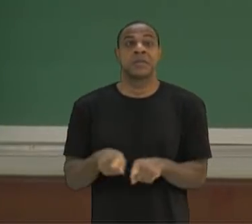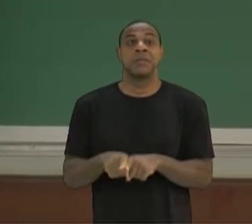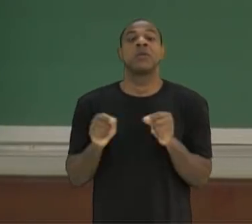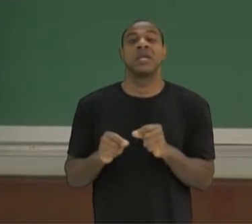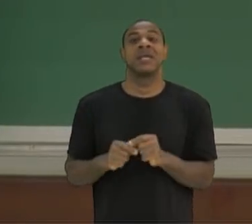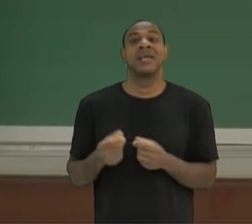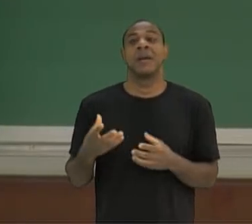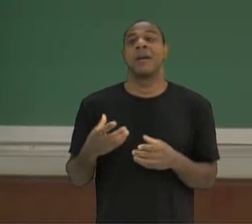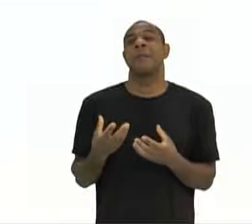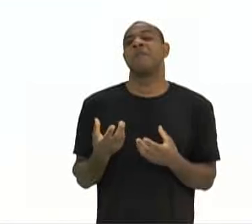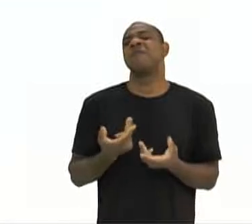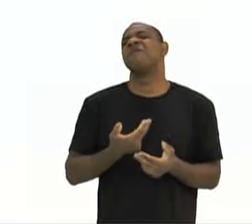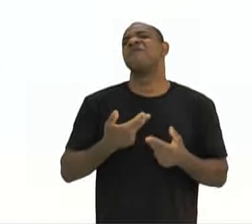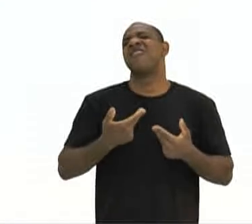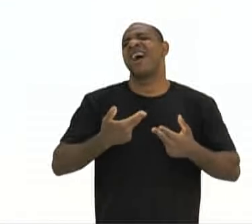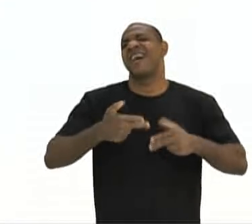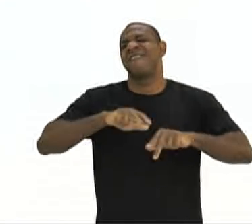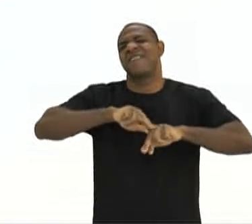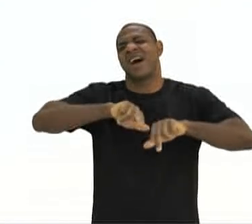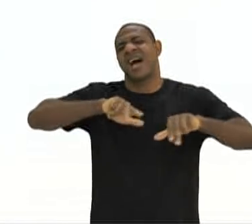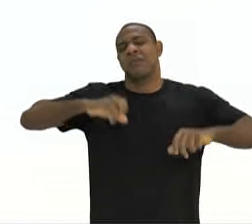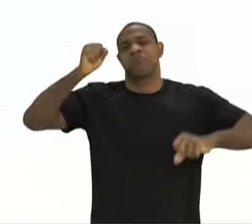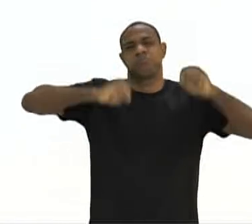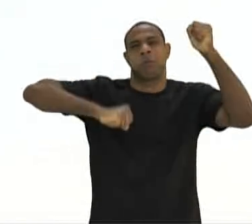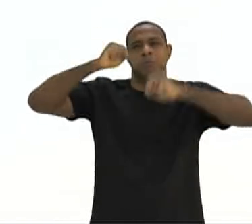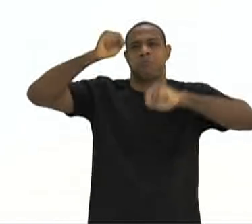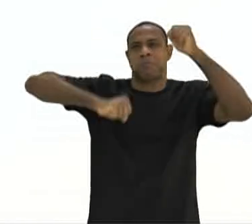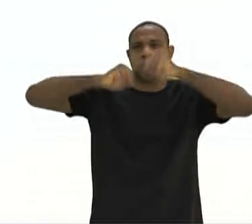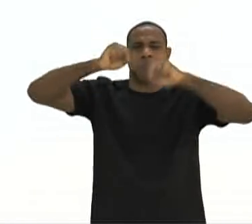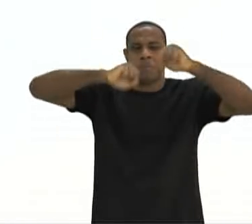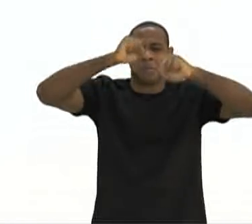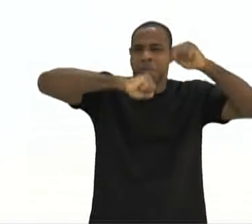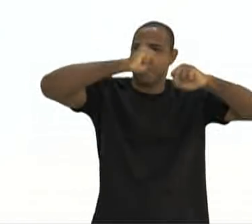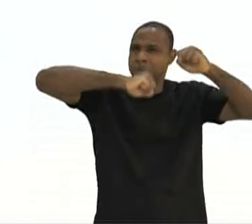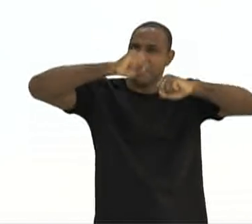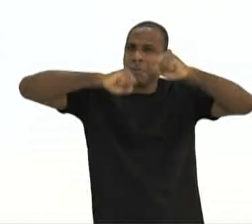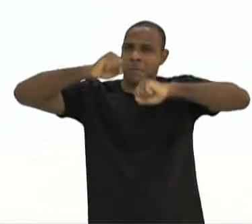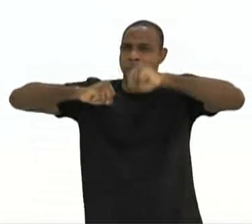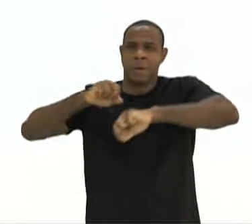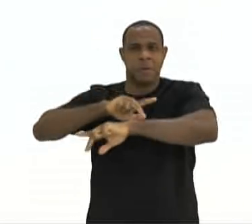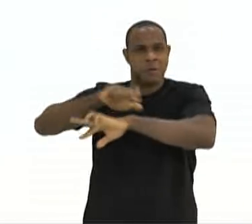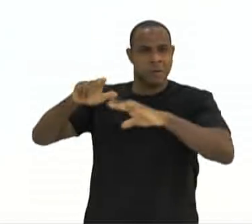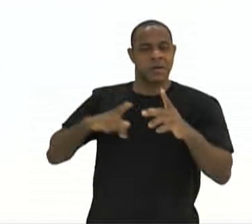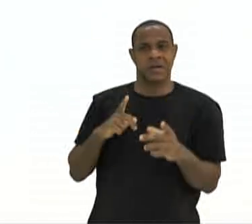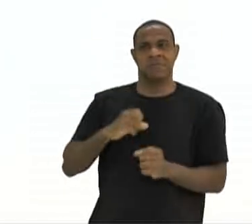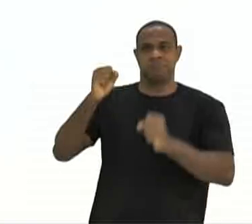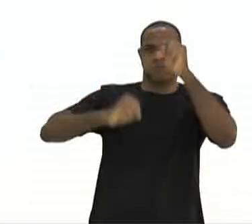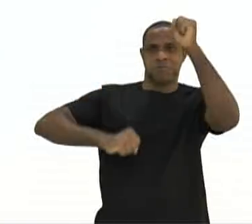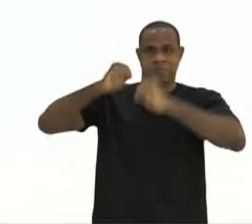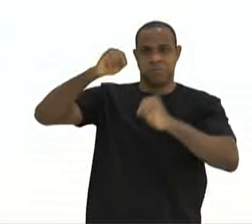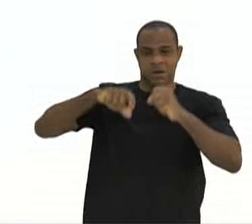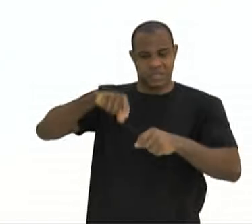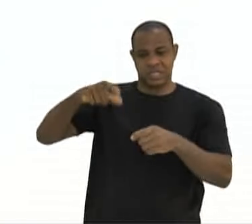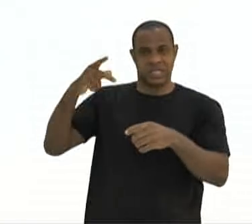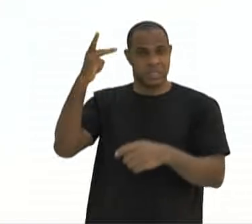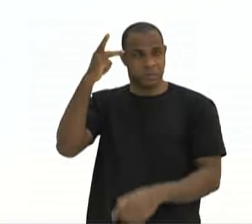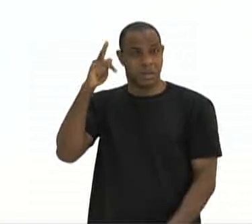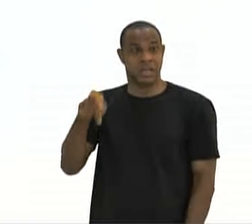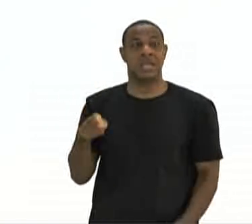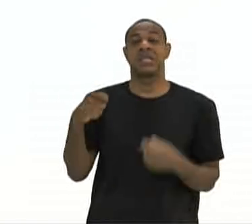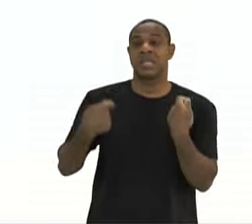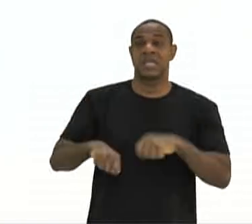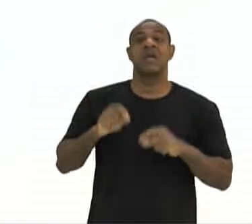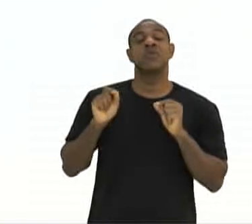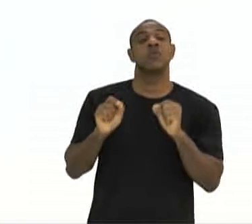por ter uma quantidade de indústrias, de empresas muito grande na cidade, na grande São Paulo, há necessidade